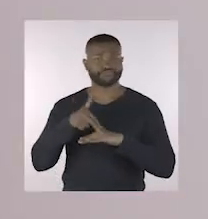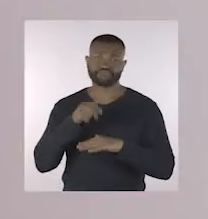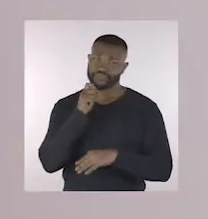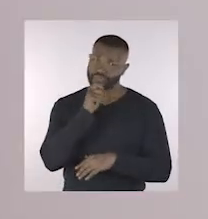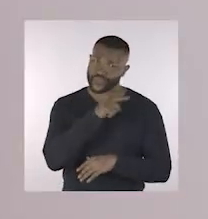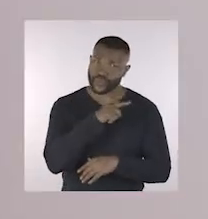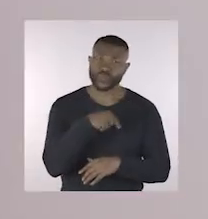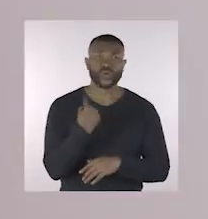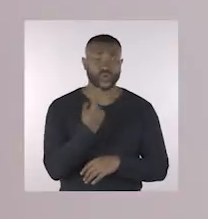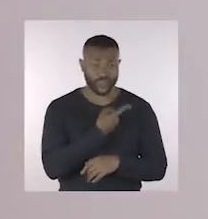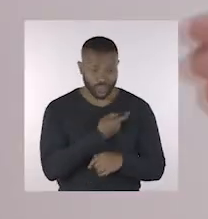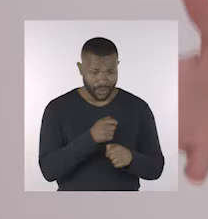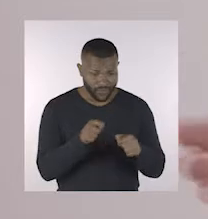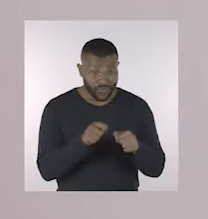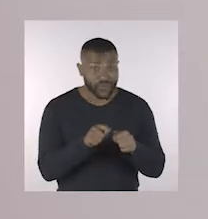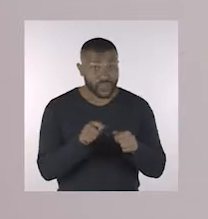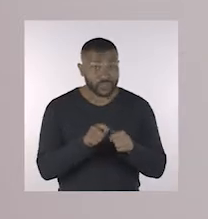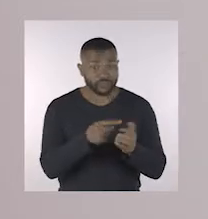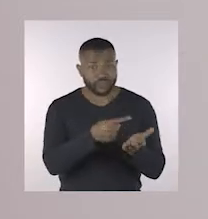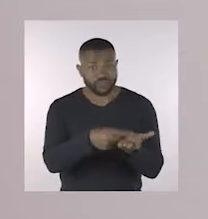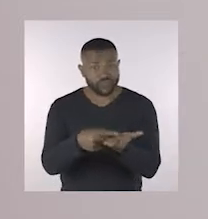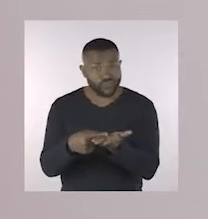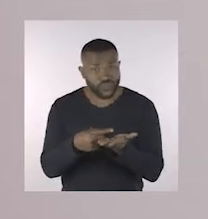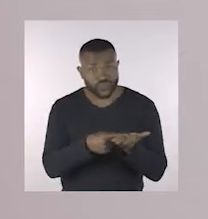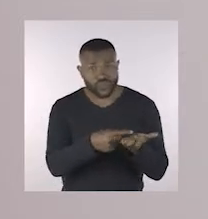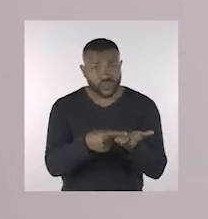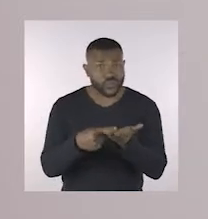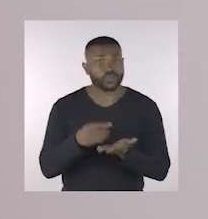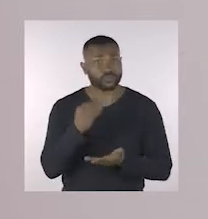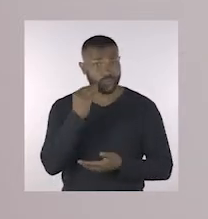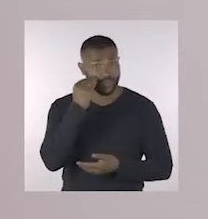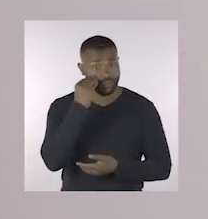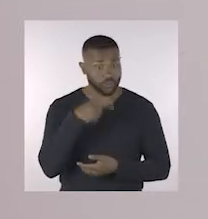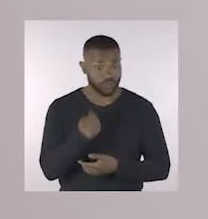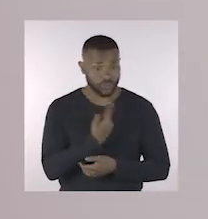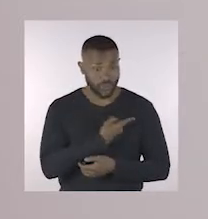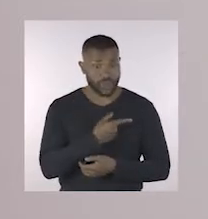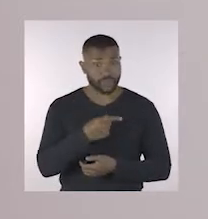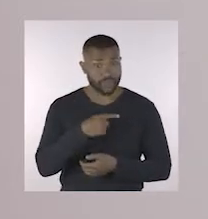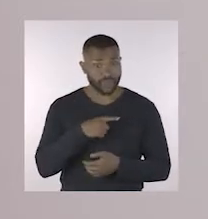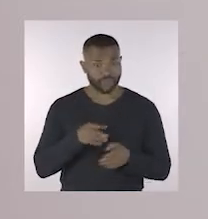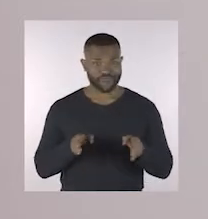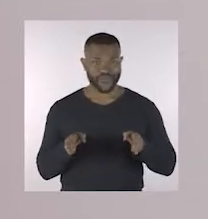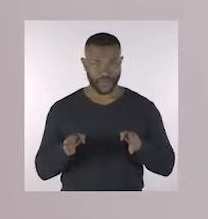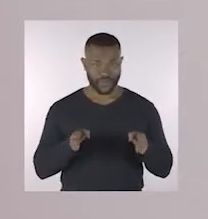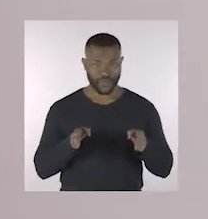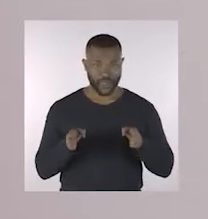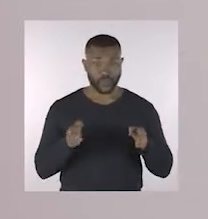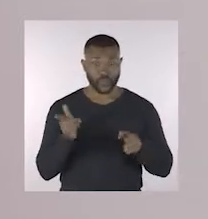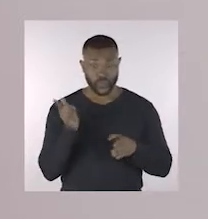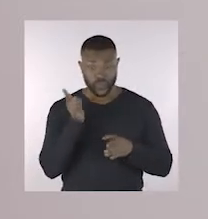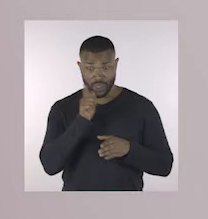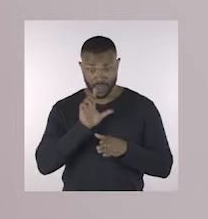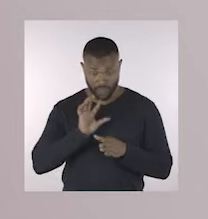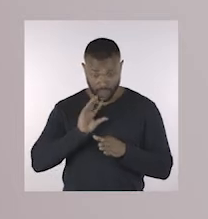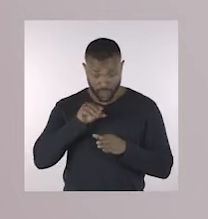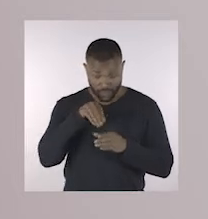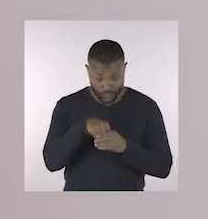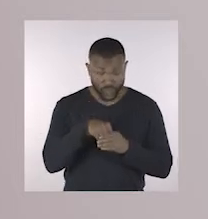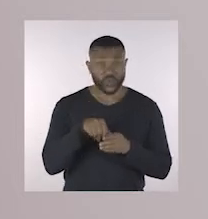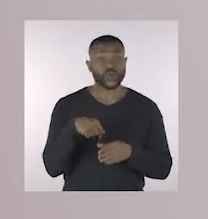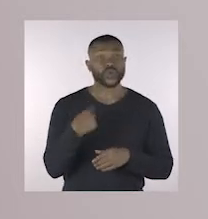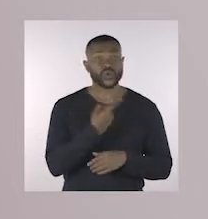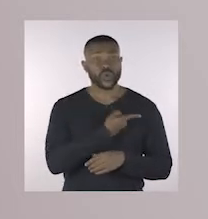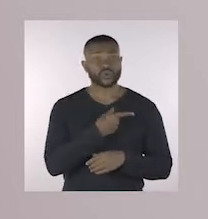quer chegar lógico nós vamos fazer o entendimento buscar o entendimento mas nós temos o mandato a gente